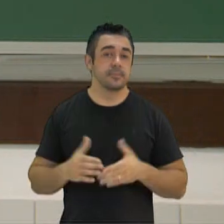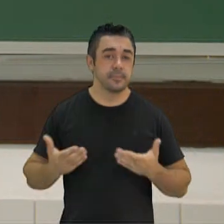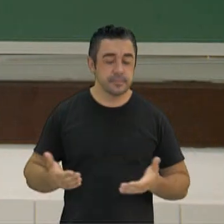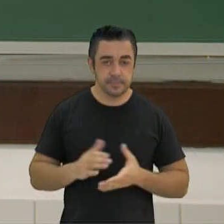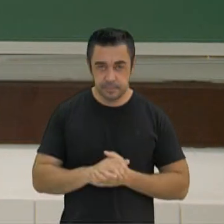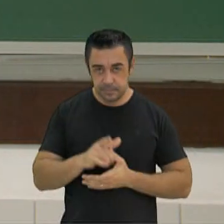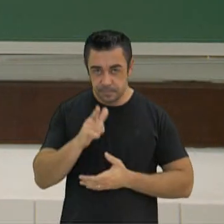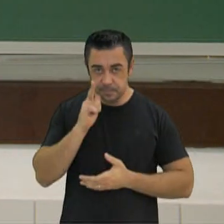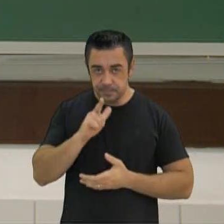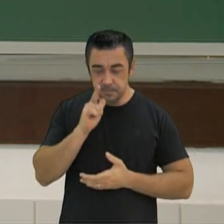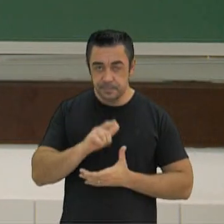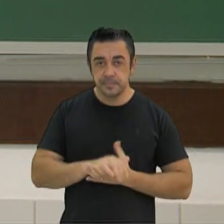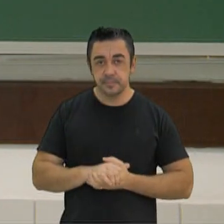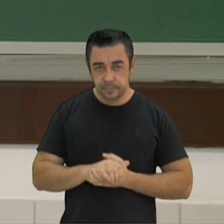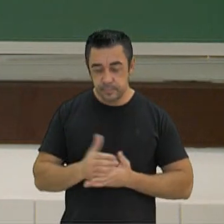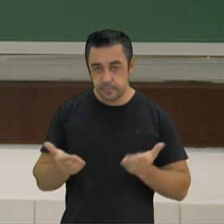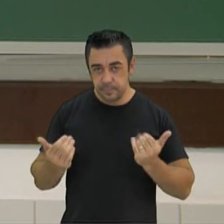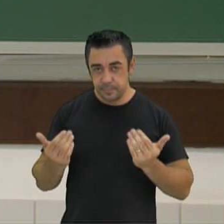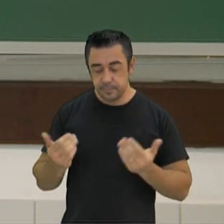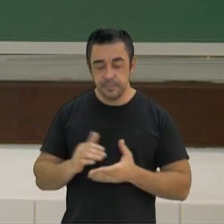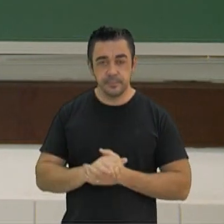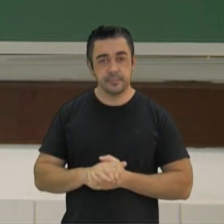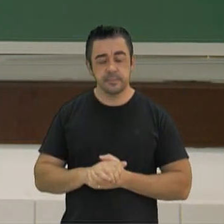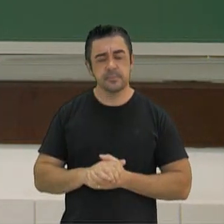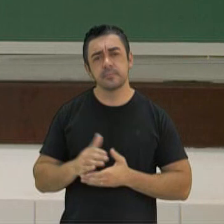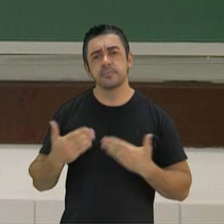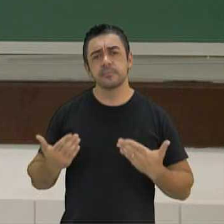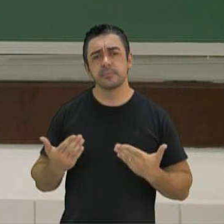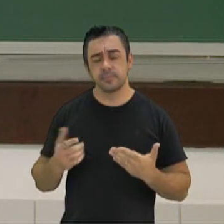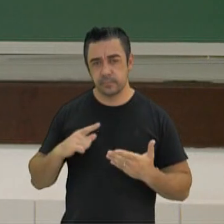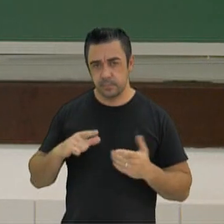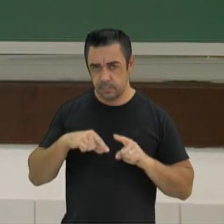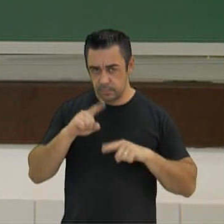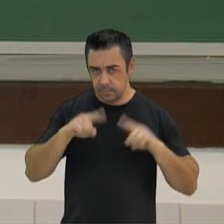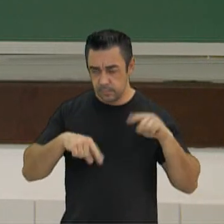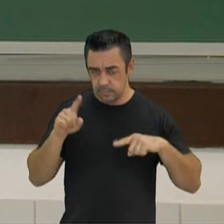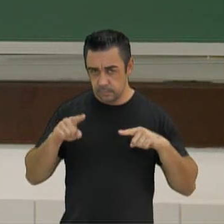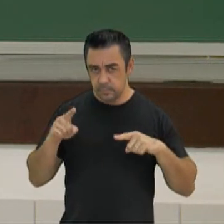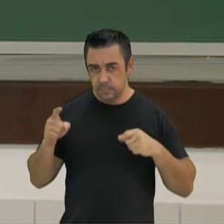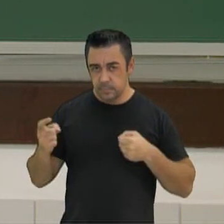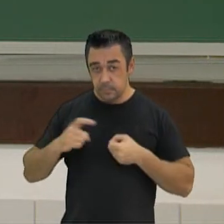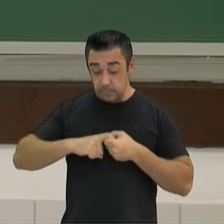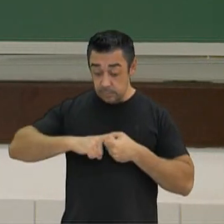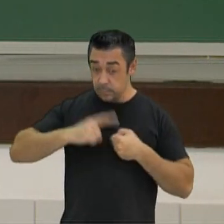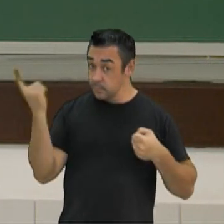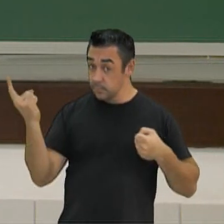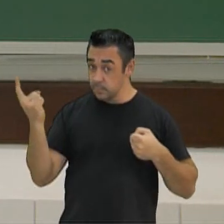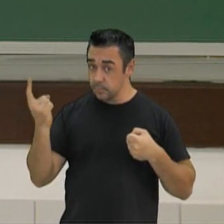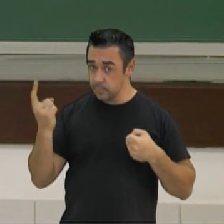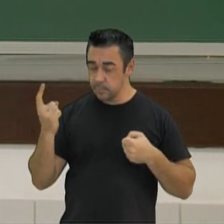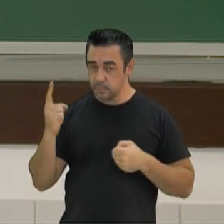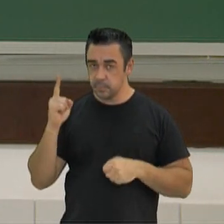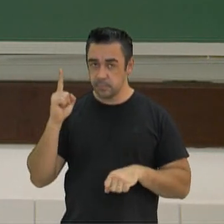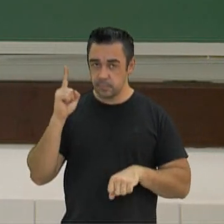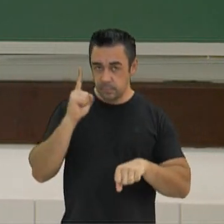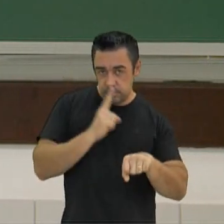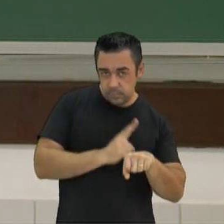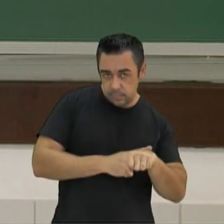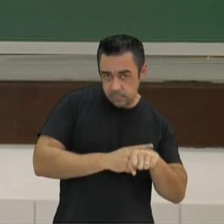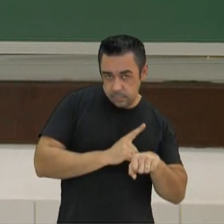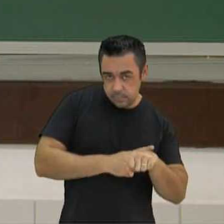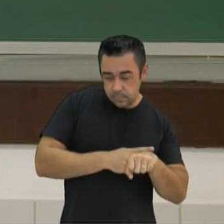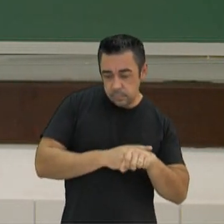E aí, galera, conseguiram? Vamos lá? Qual é a variável independente? O tempo de viagem depende